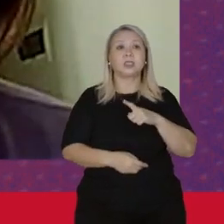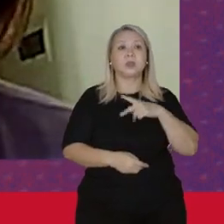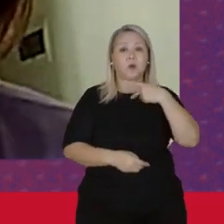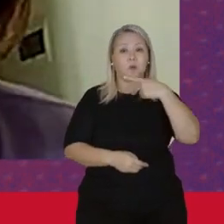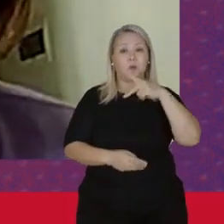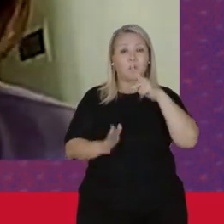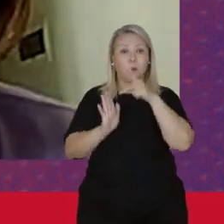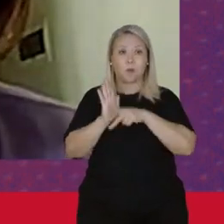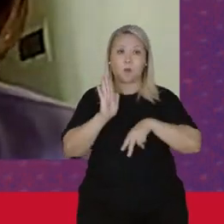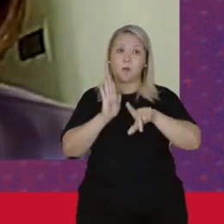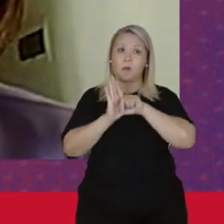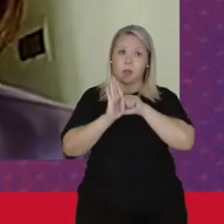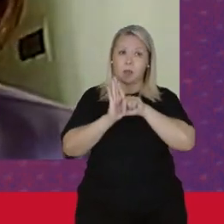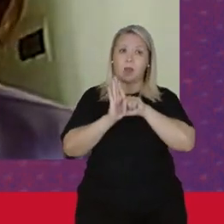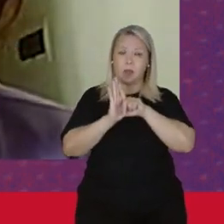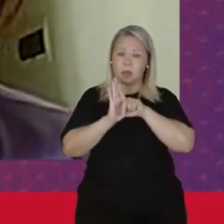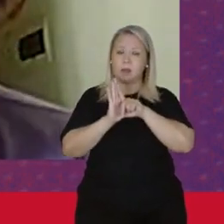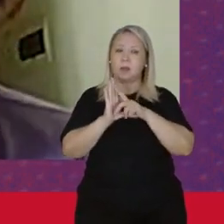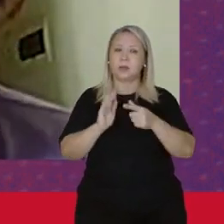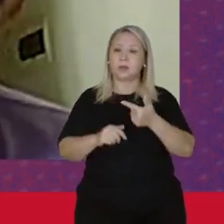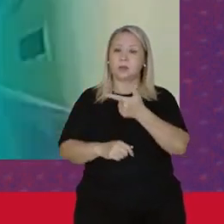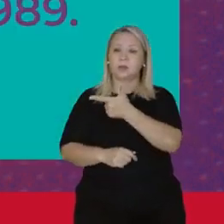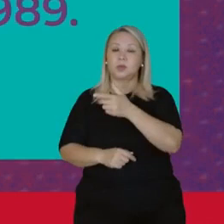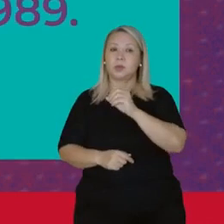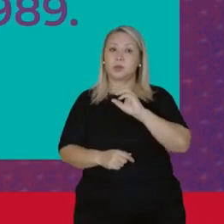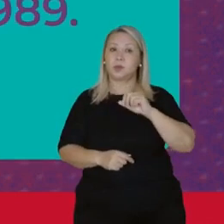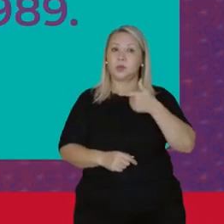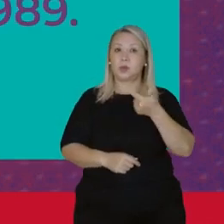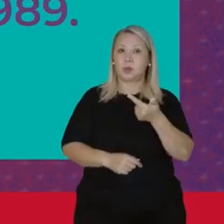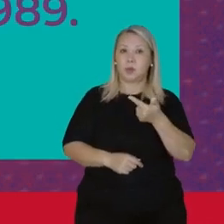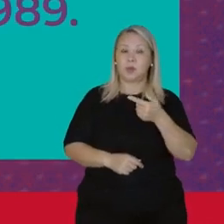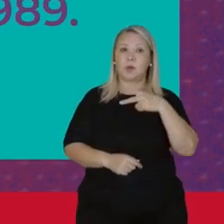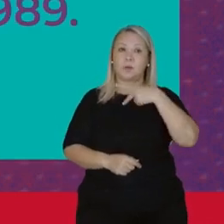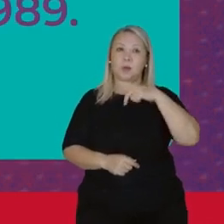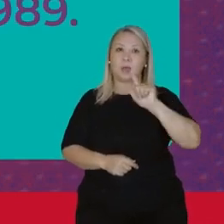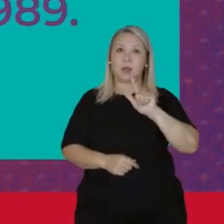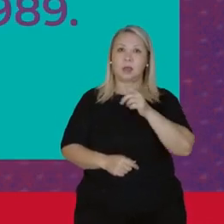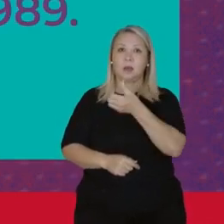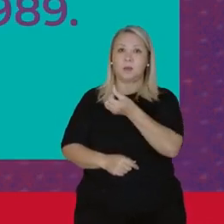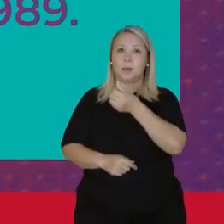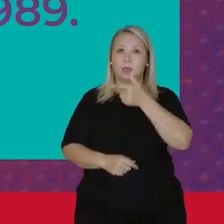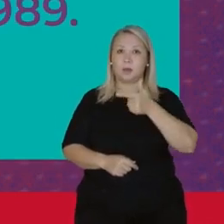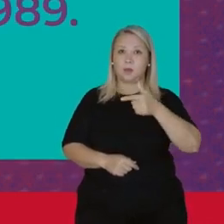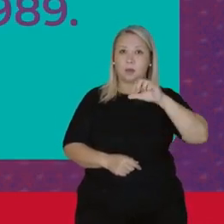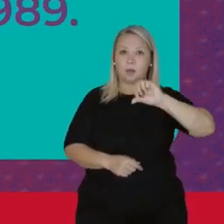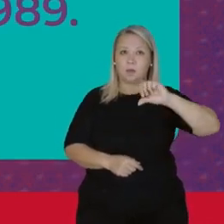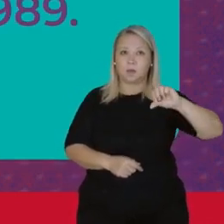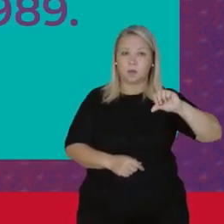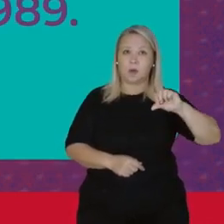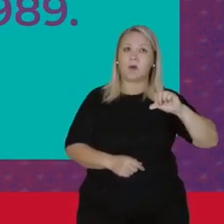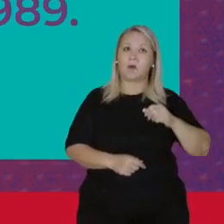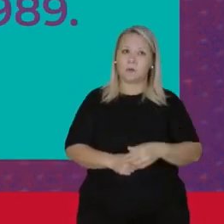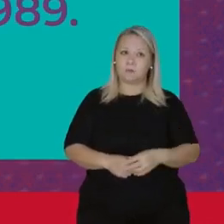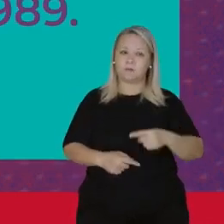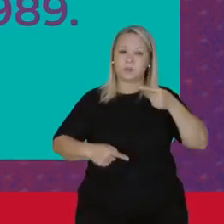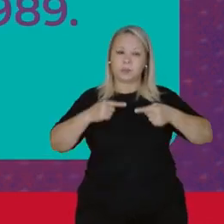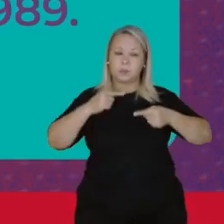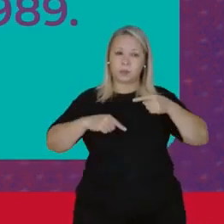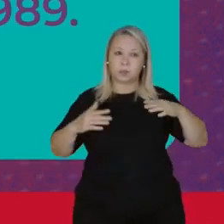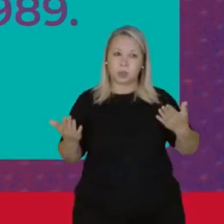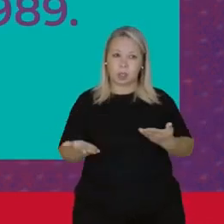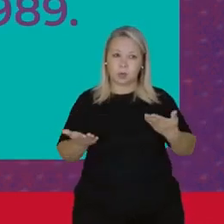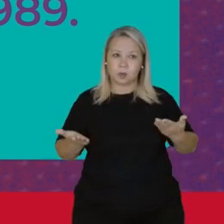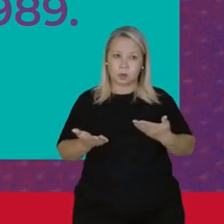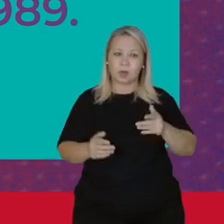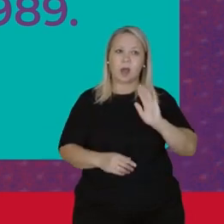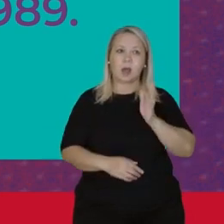né, uma proposta de lei de 2002, que é o PL 6299, que está sendo discutido e atualizado, já